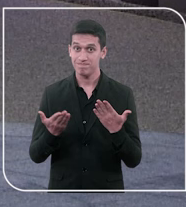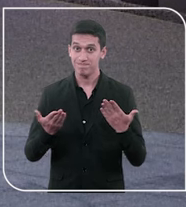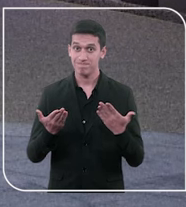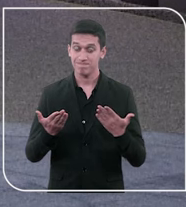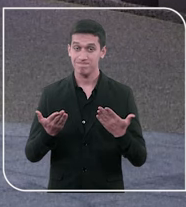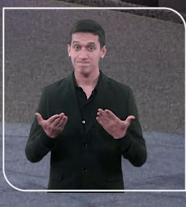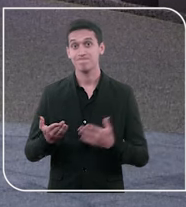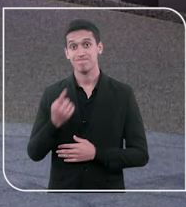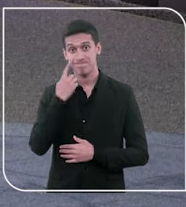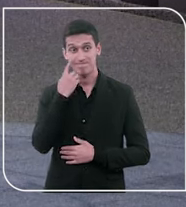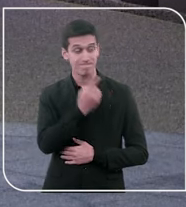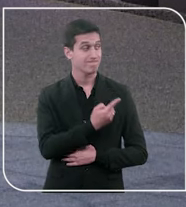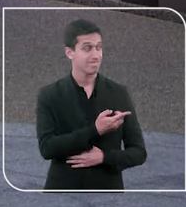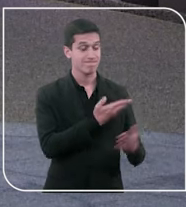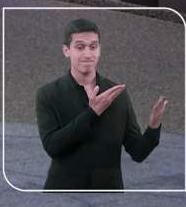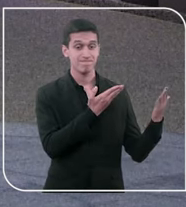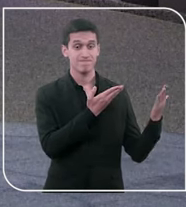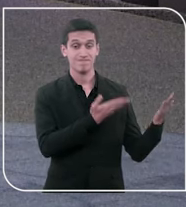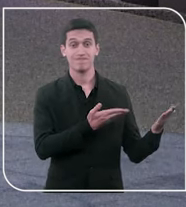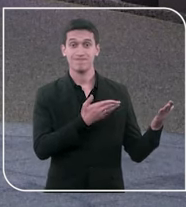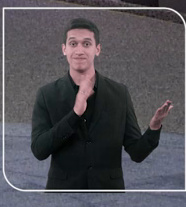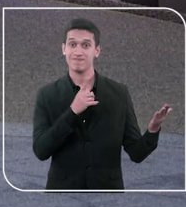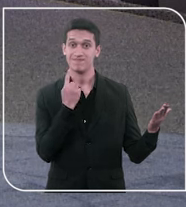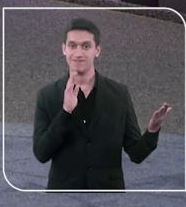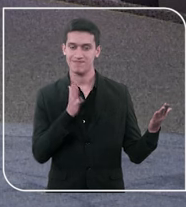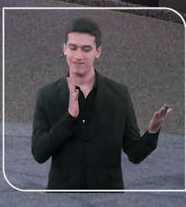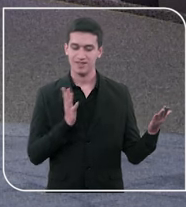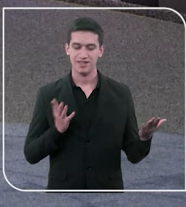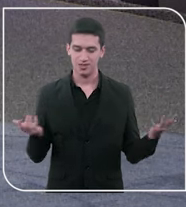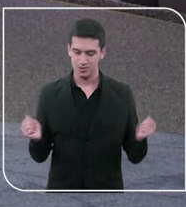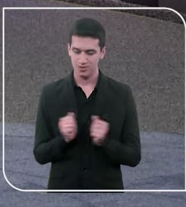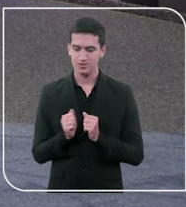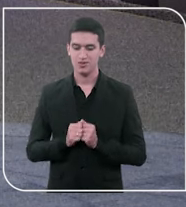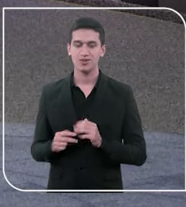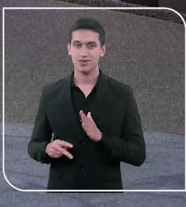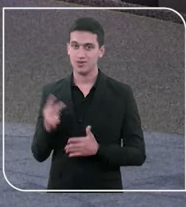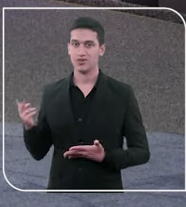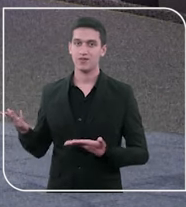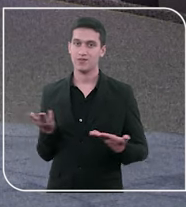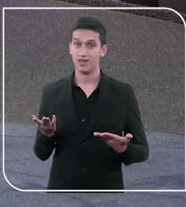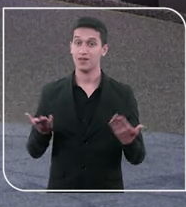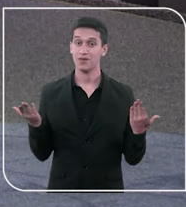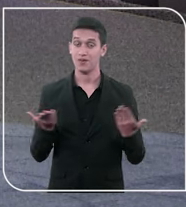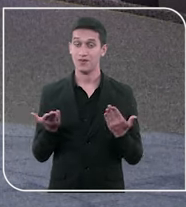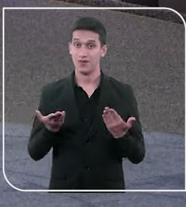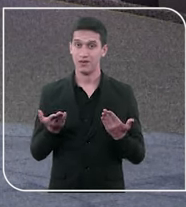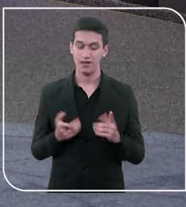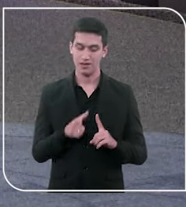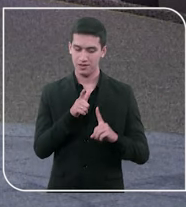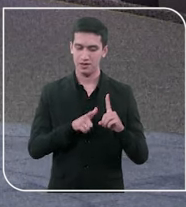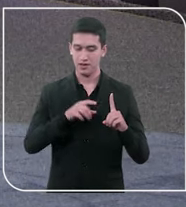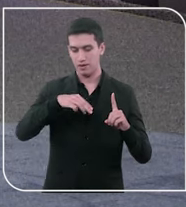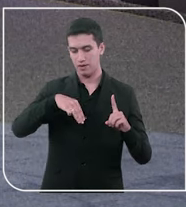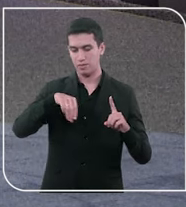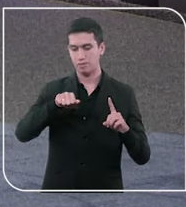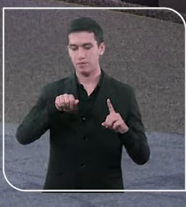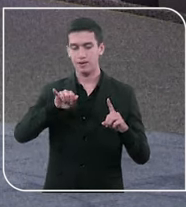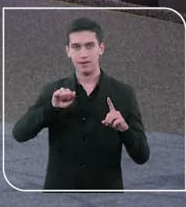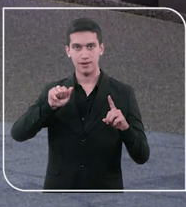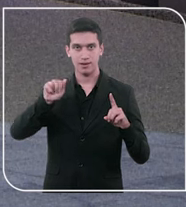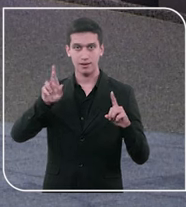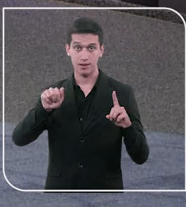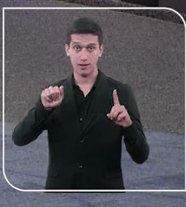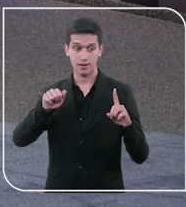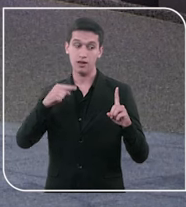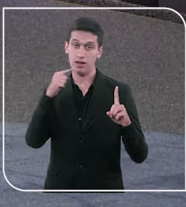Bom, e de olho aqui no nosso telão, porque já estamos com os nossos dois convidados de hoje. Nós vamos conversar com Mayara